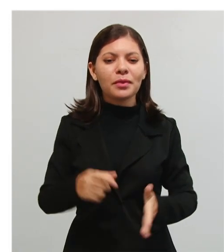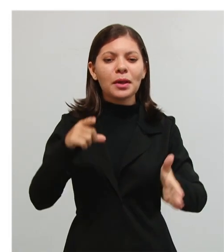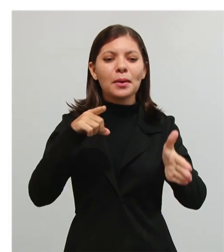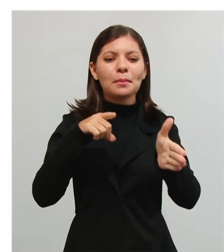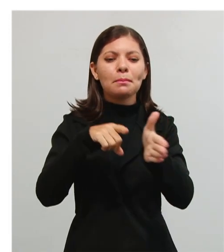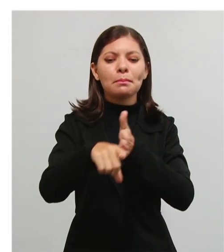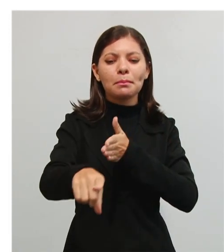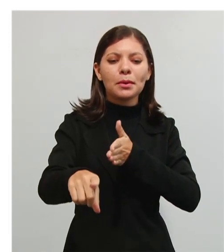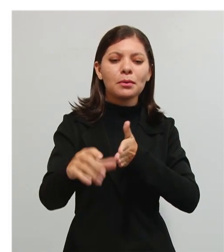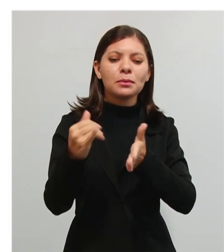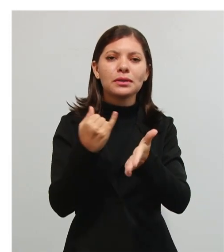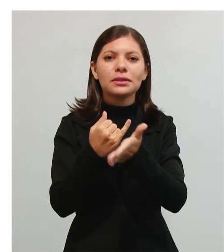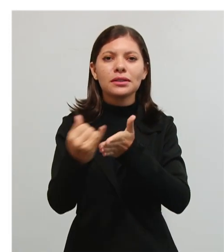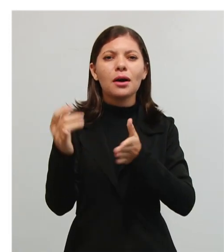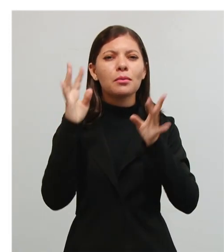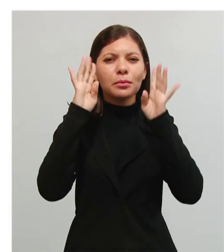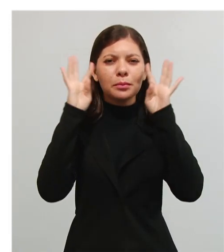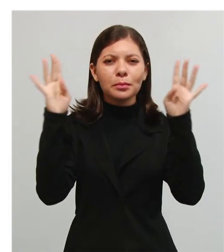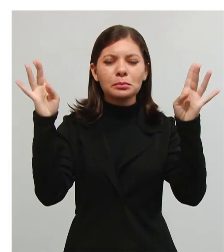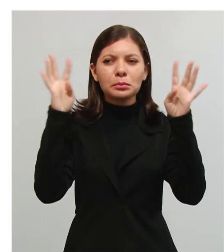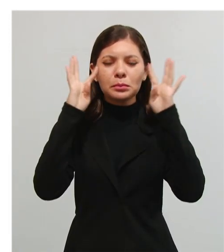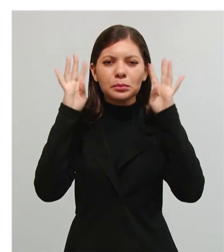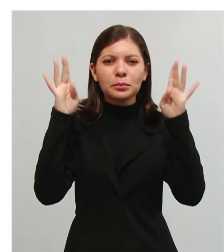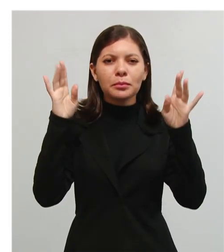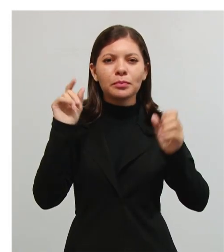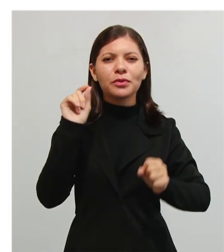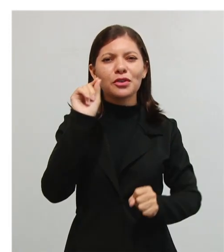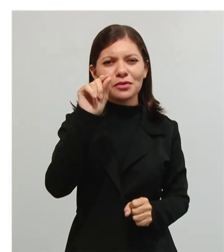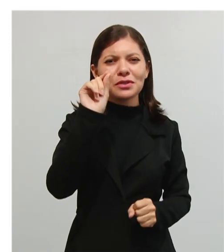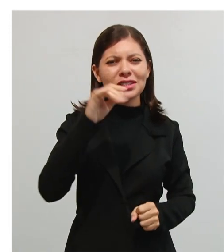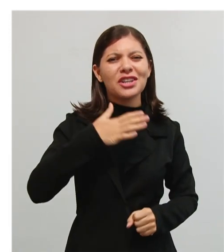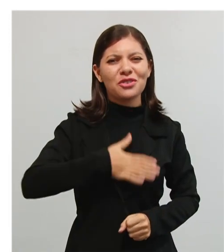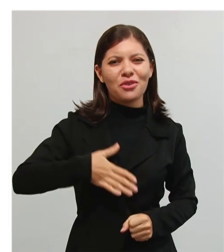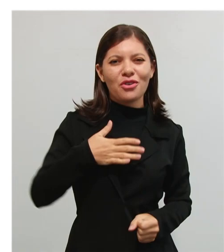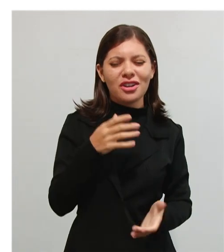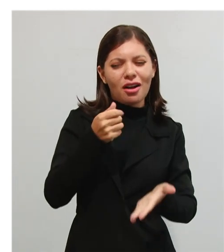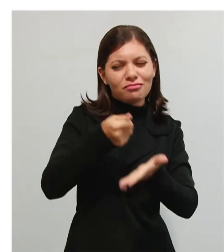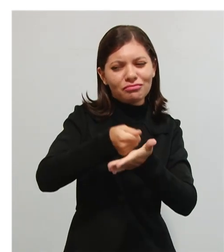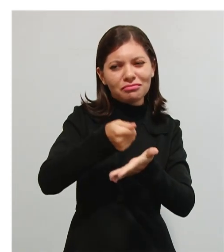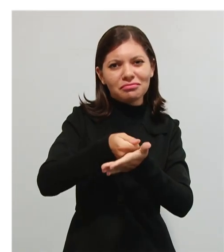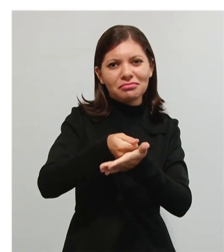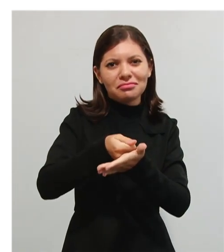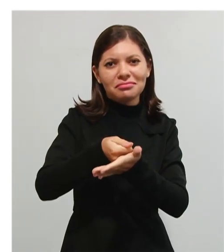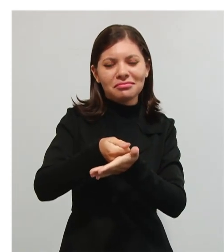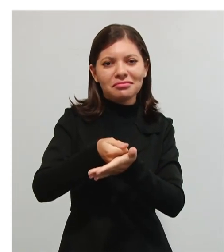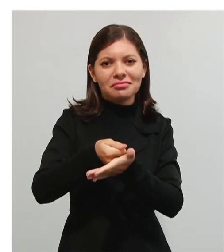Perguntas iniciais para refletirmos. Você gosta de ser cobrado?